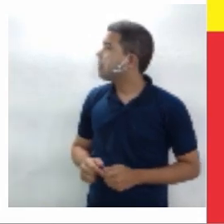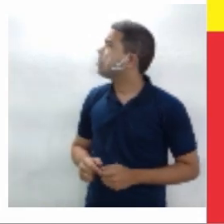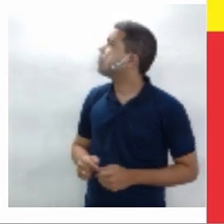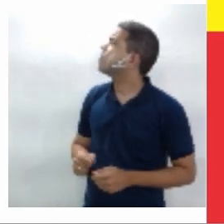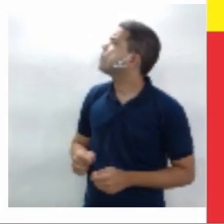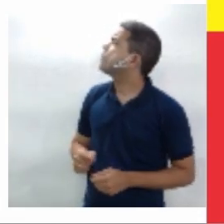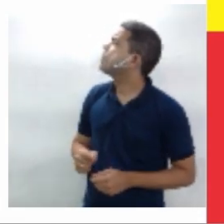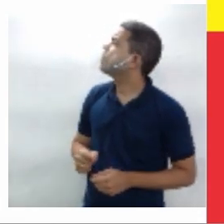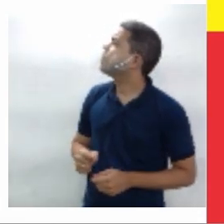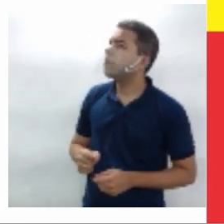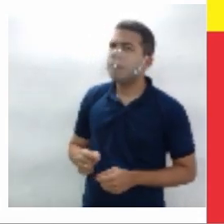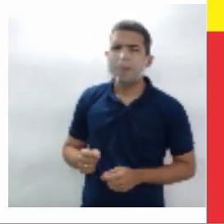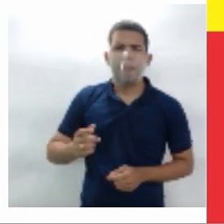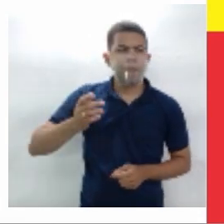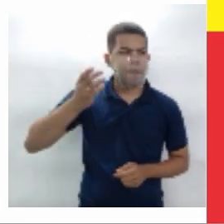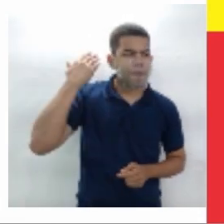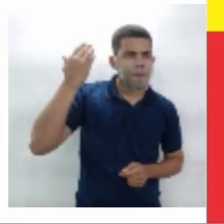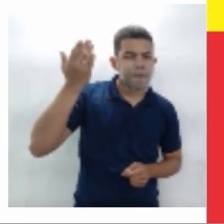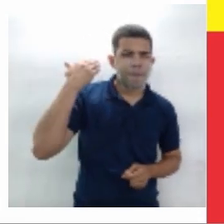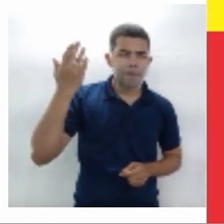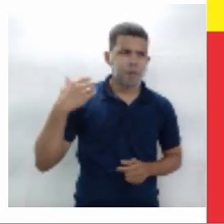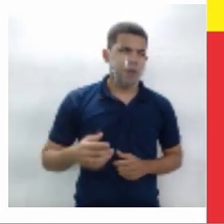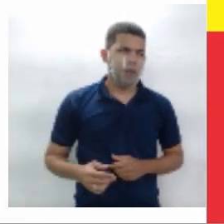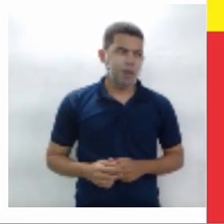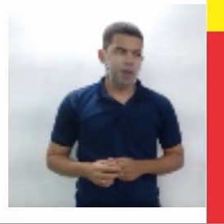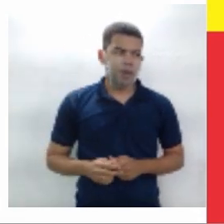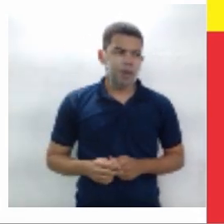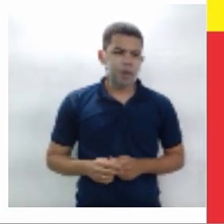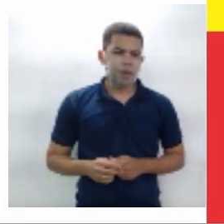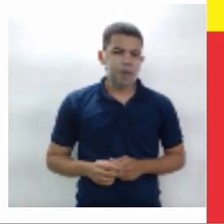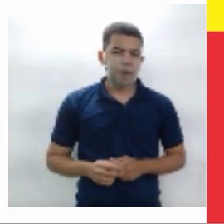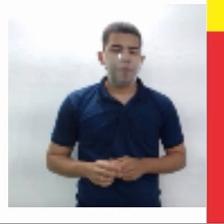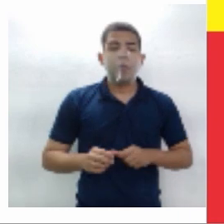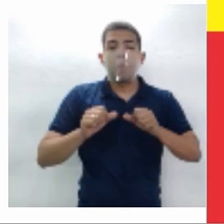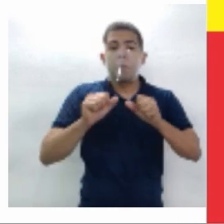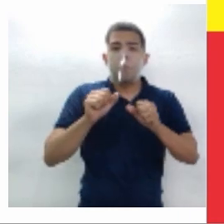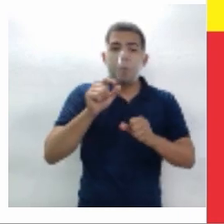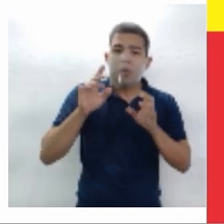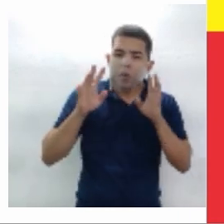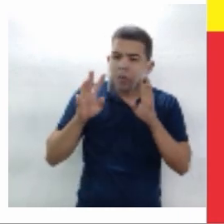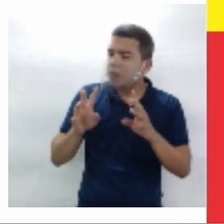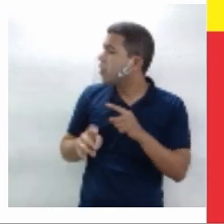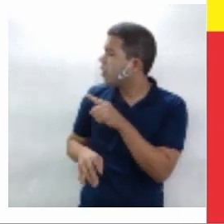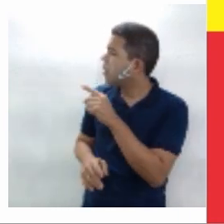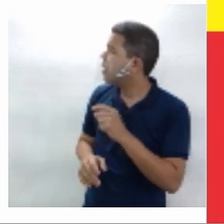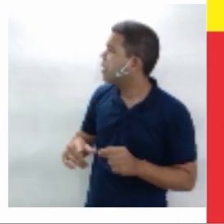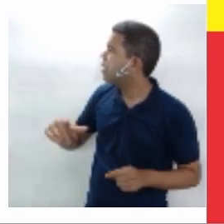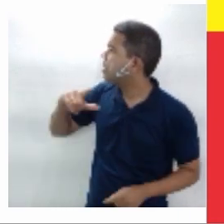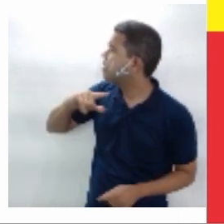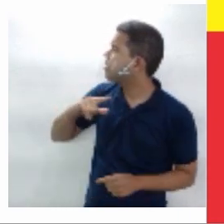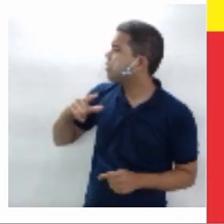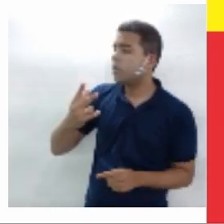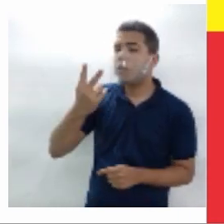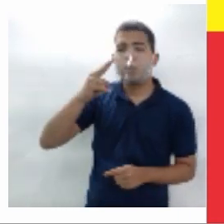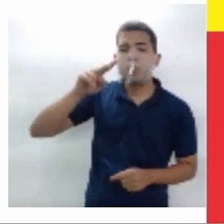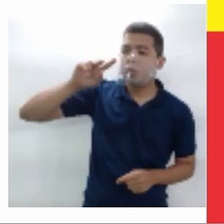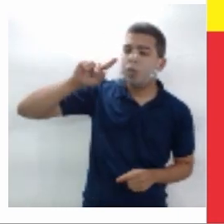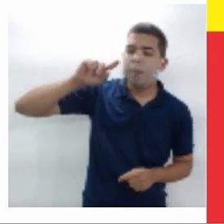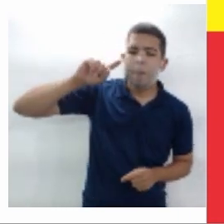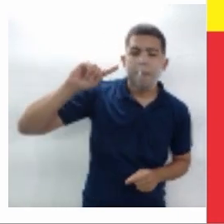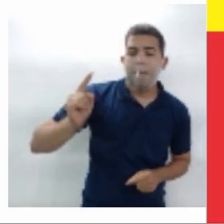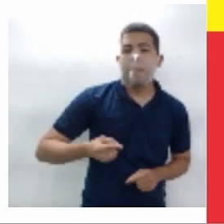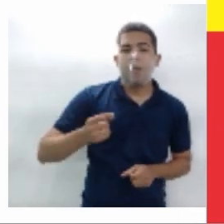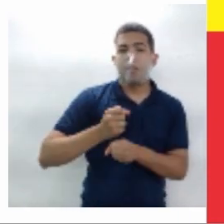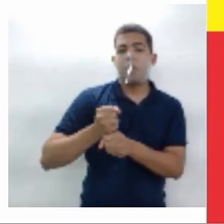era antes. Então, você pode observar bem que a gente tem há 2 bilhões de anos